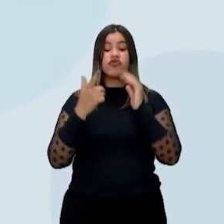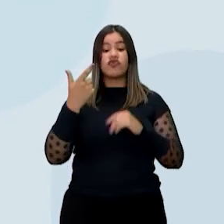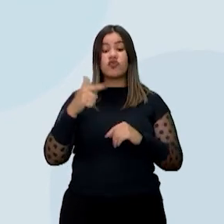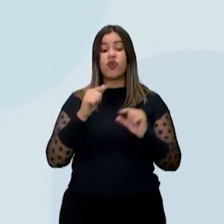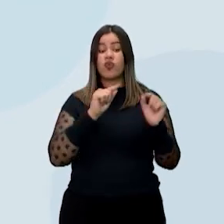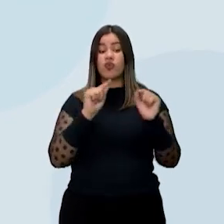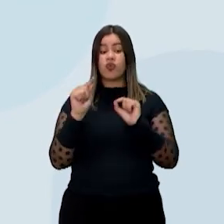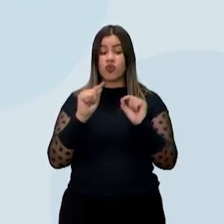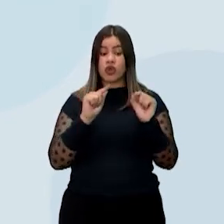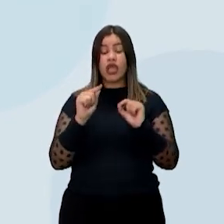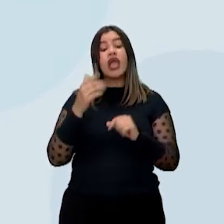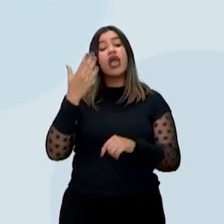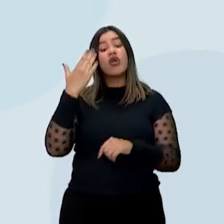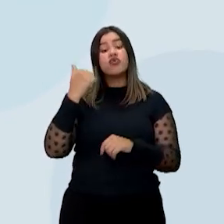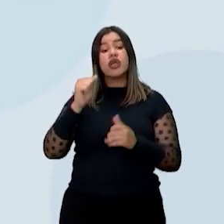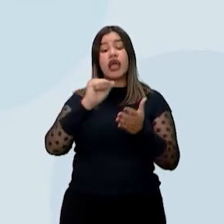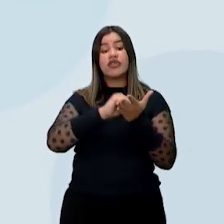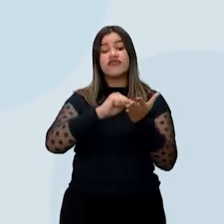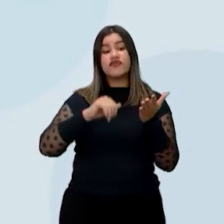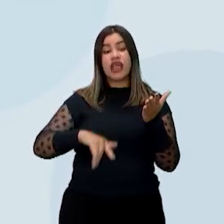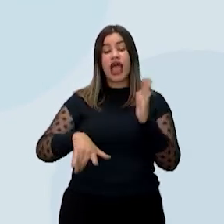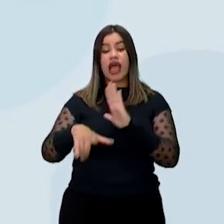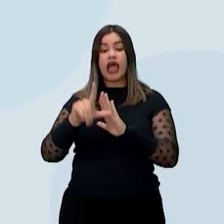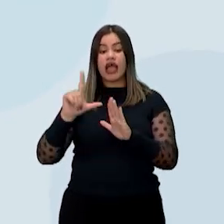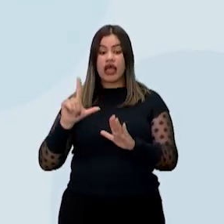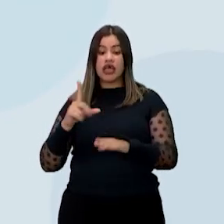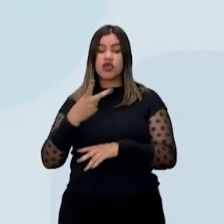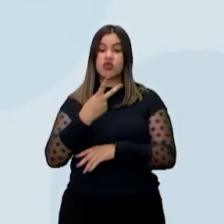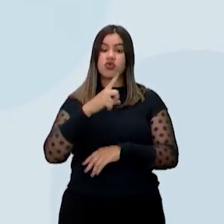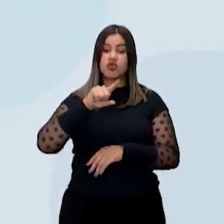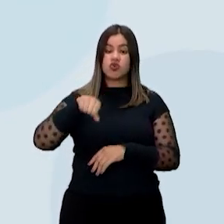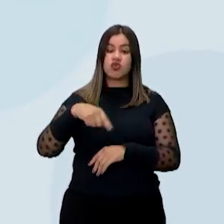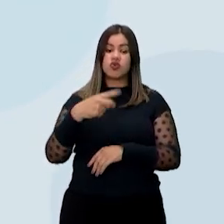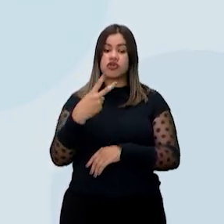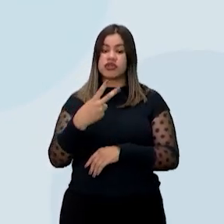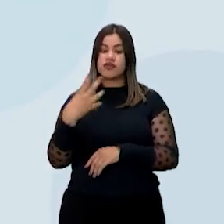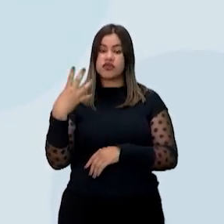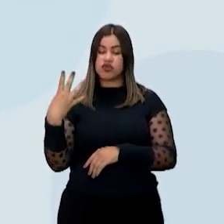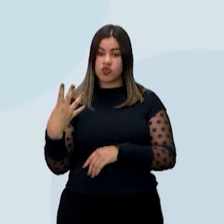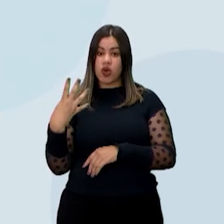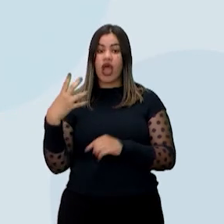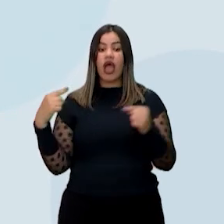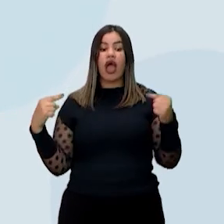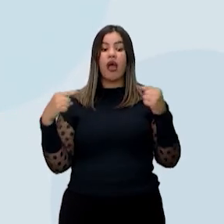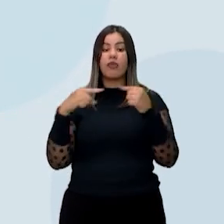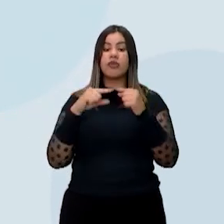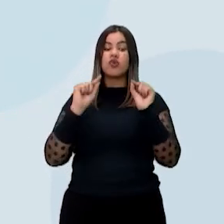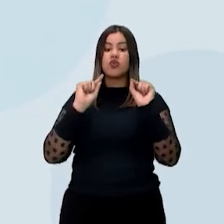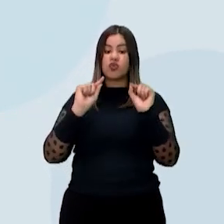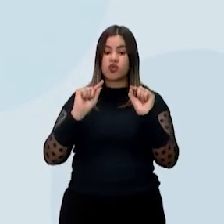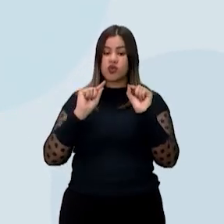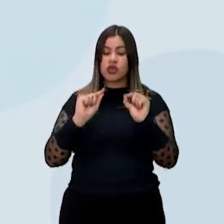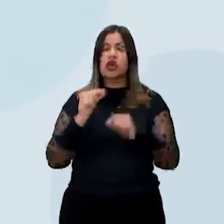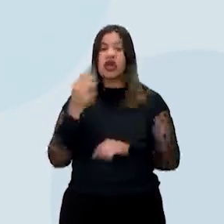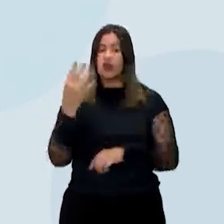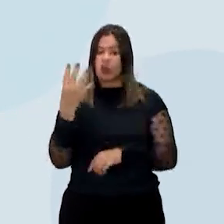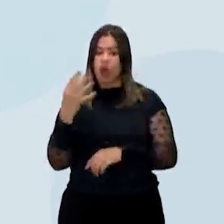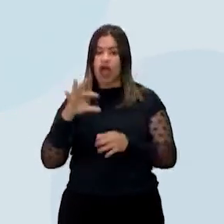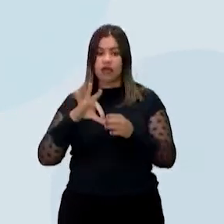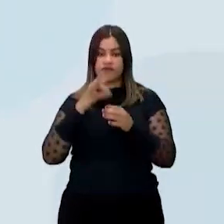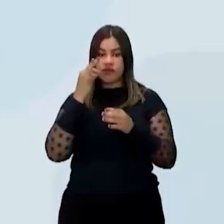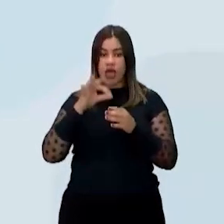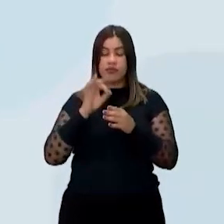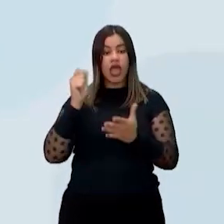Eu sei do exercício anterior que R$ 2,24 dá para comprar 4